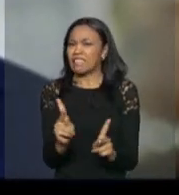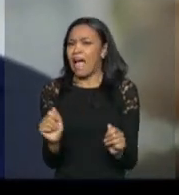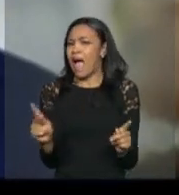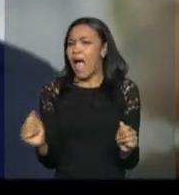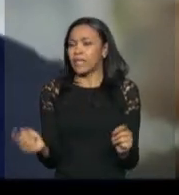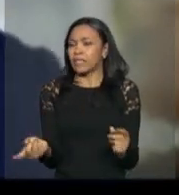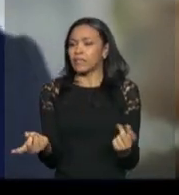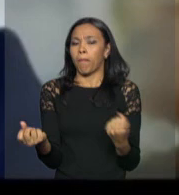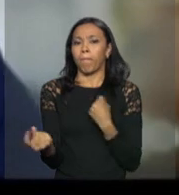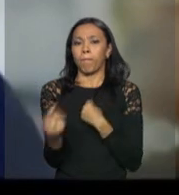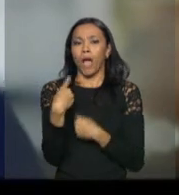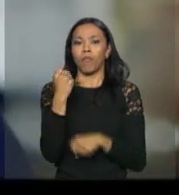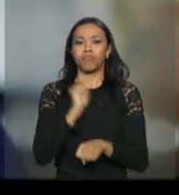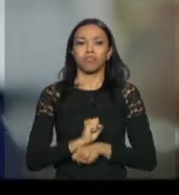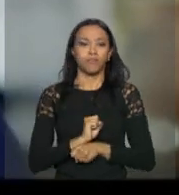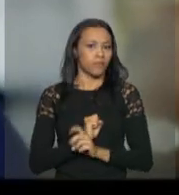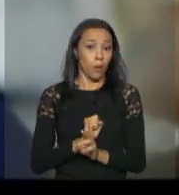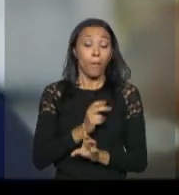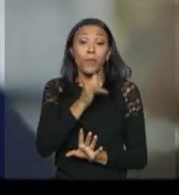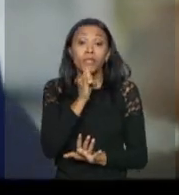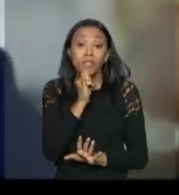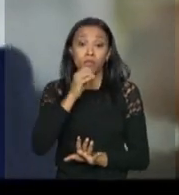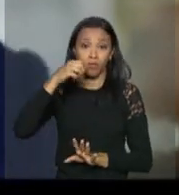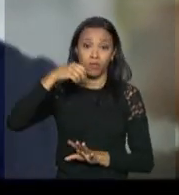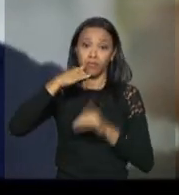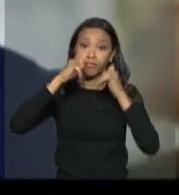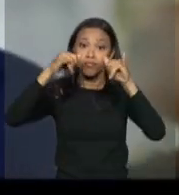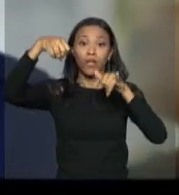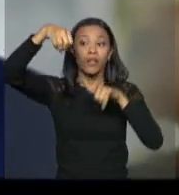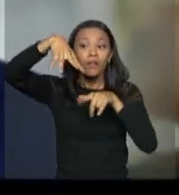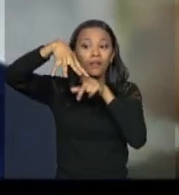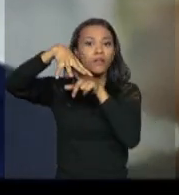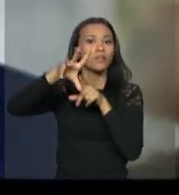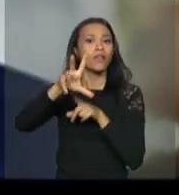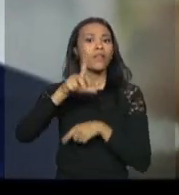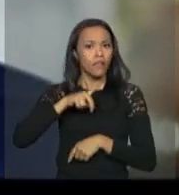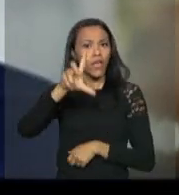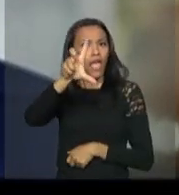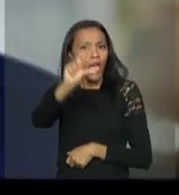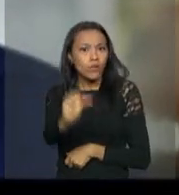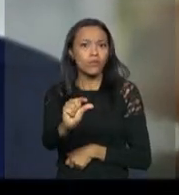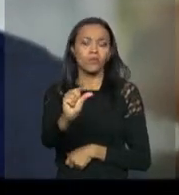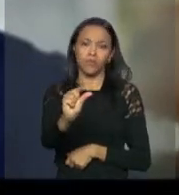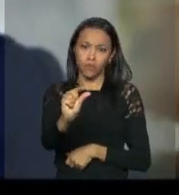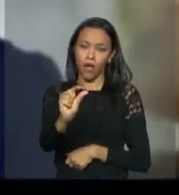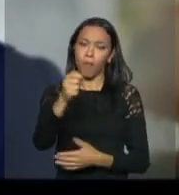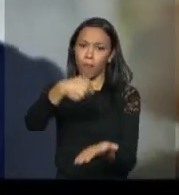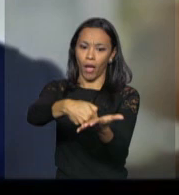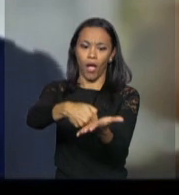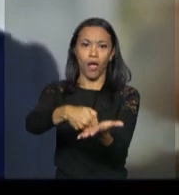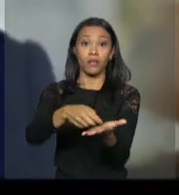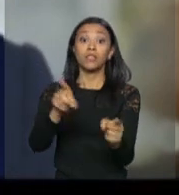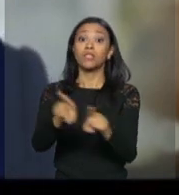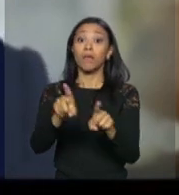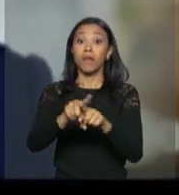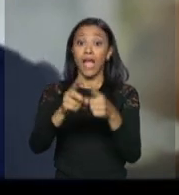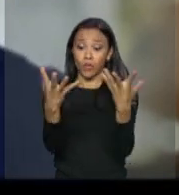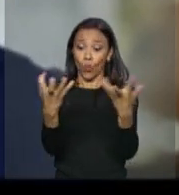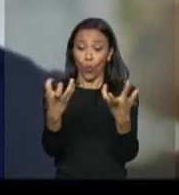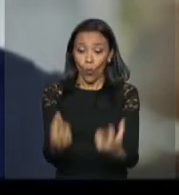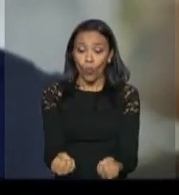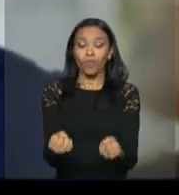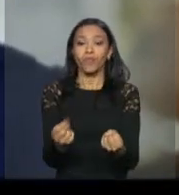imobilizar. A tarifa de luz, por exemplo, teve a maior redução da história. A seca baixou o nível